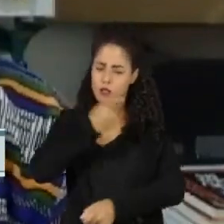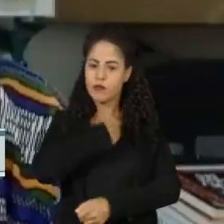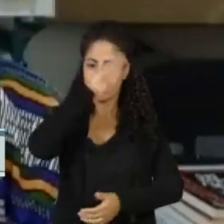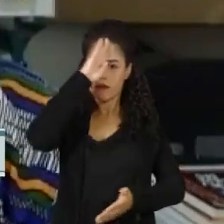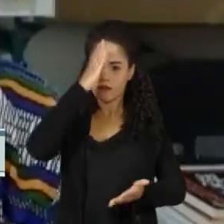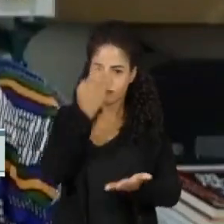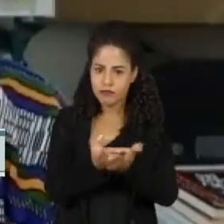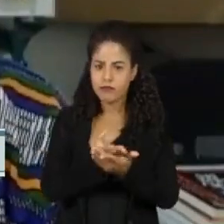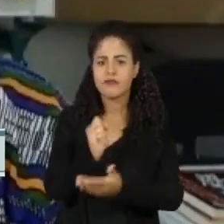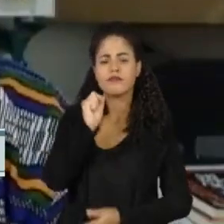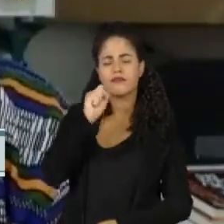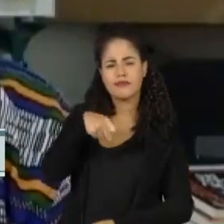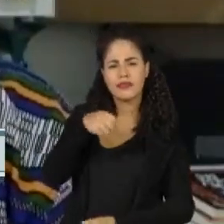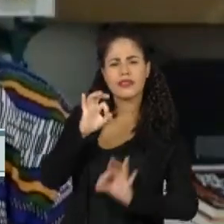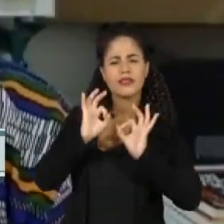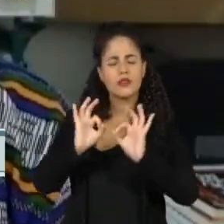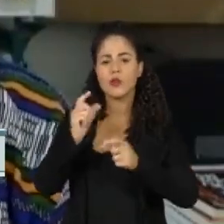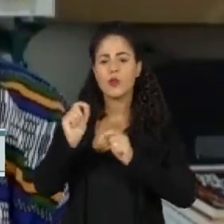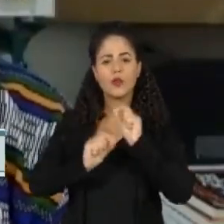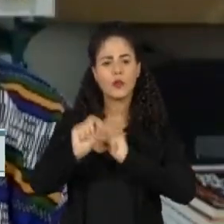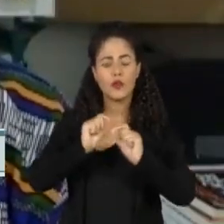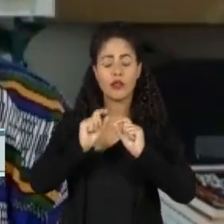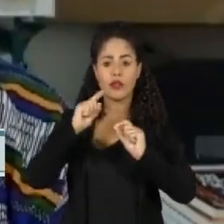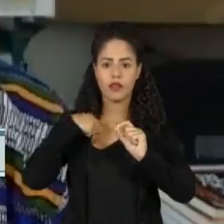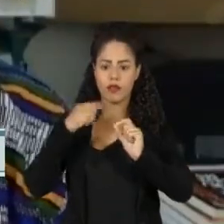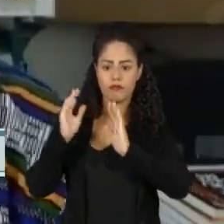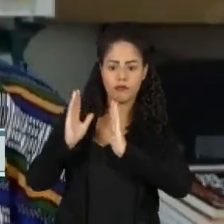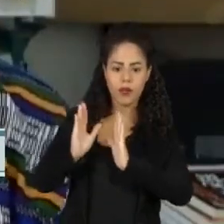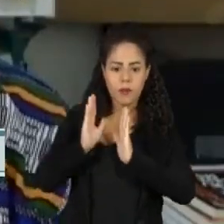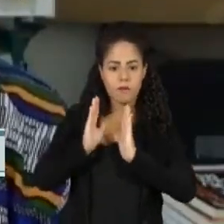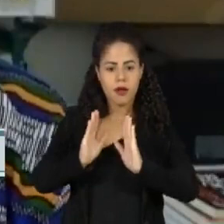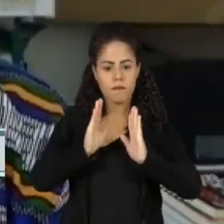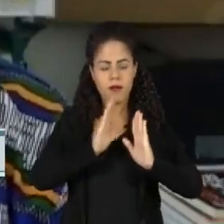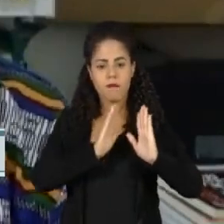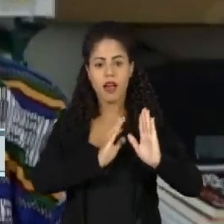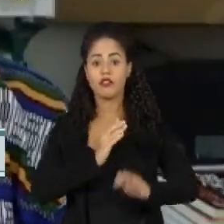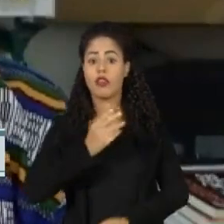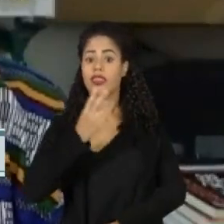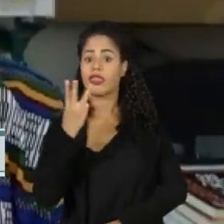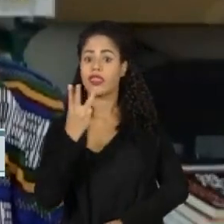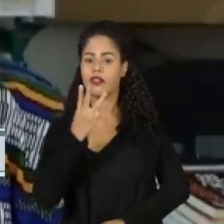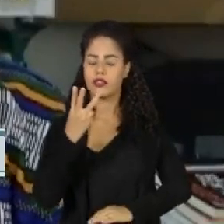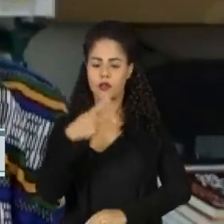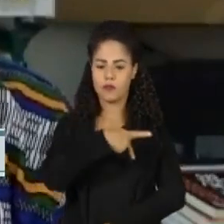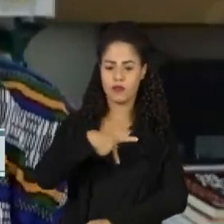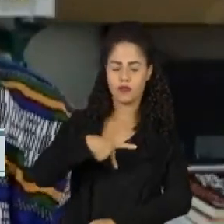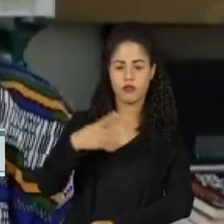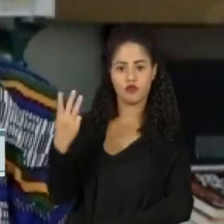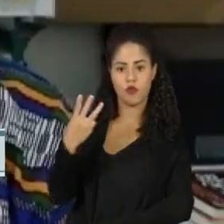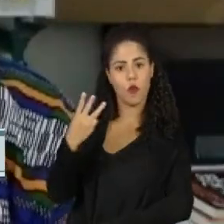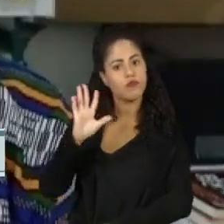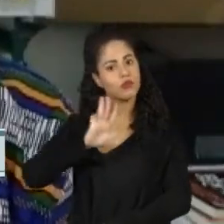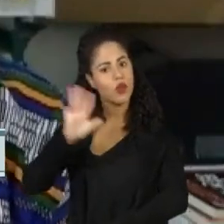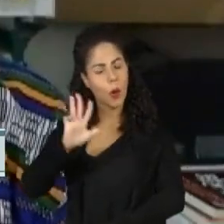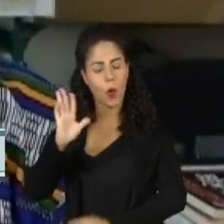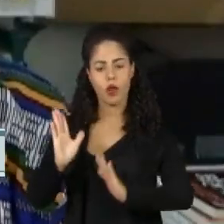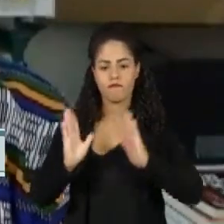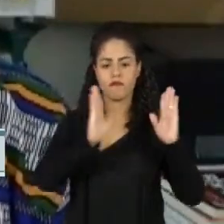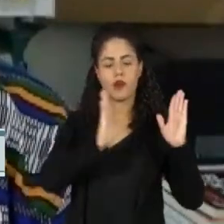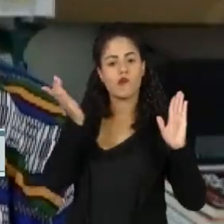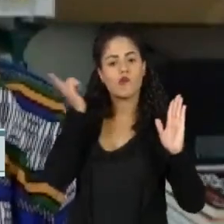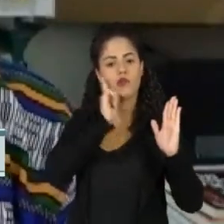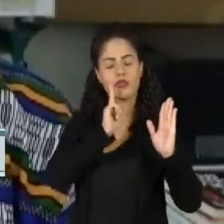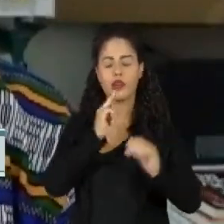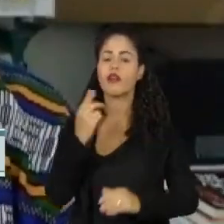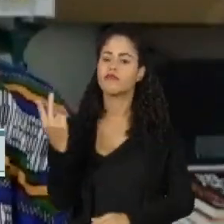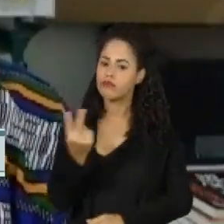que a nova etapa, né, do terceiro governo Lula, né, será no sentido de valorizar ainda